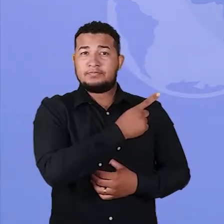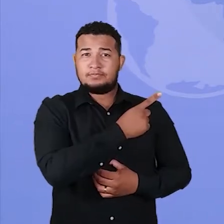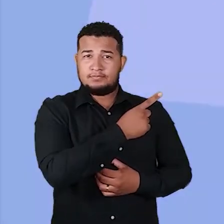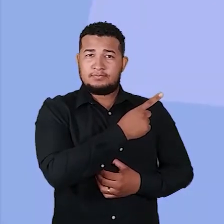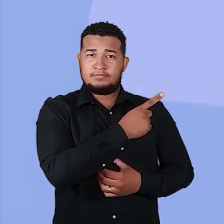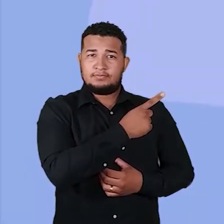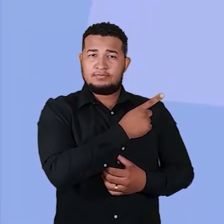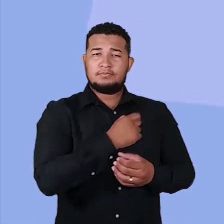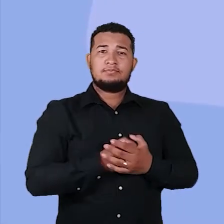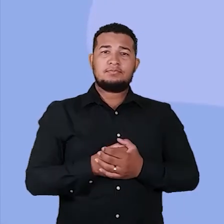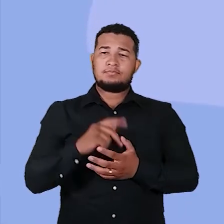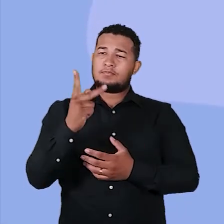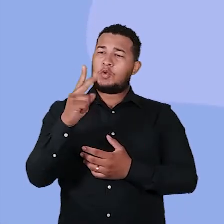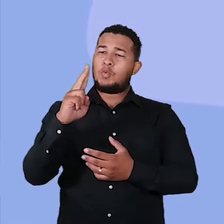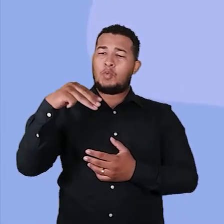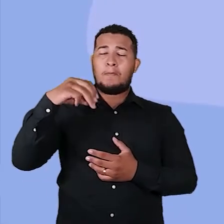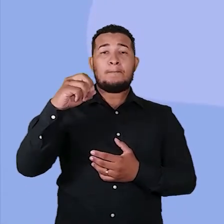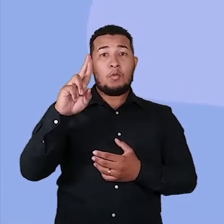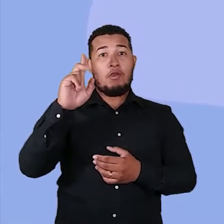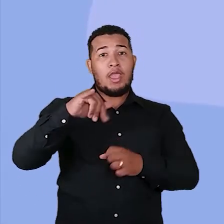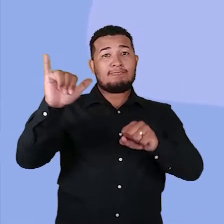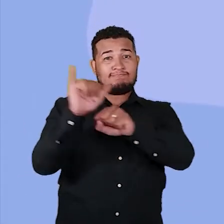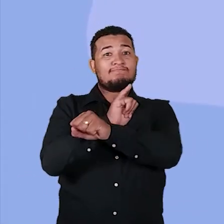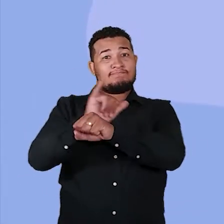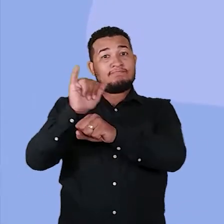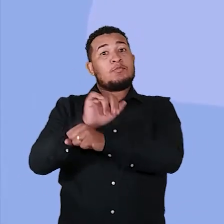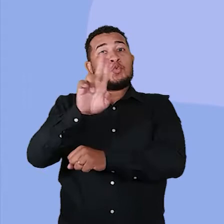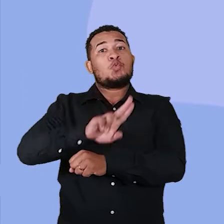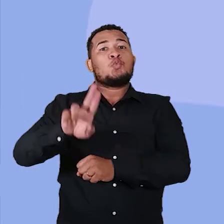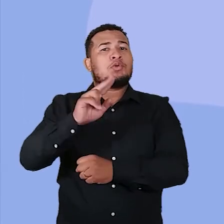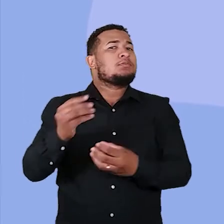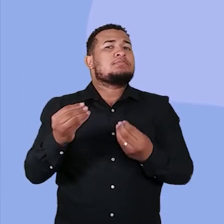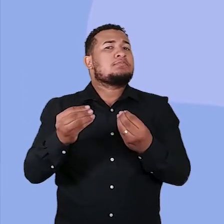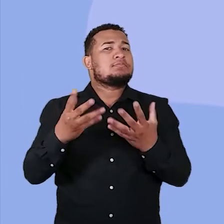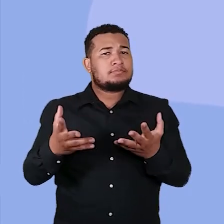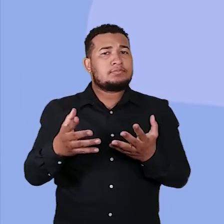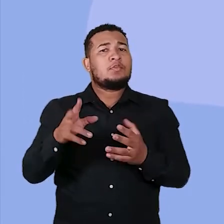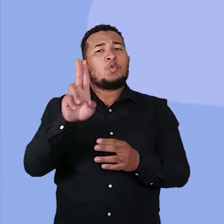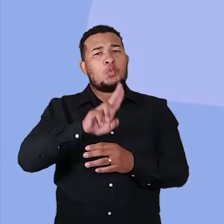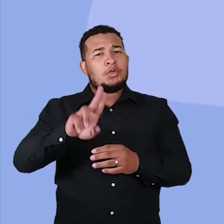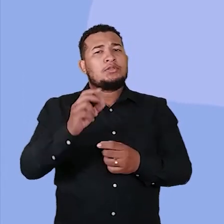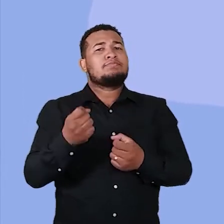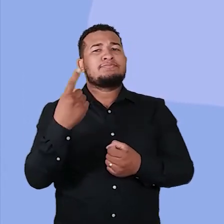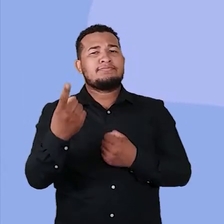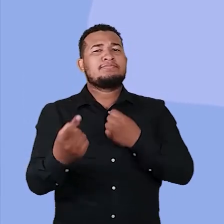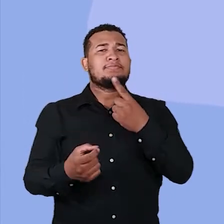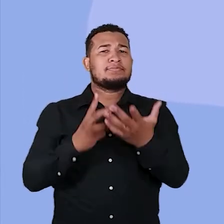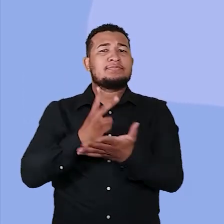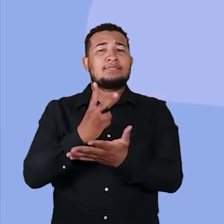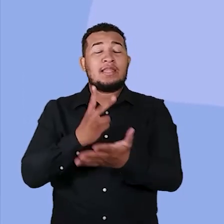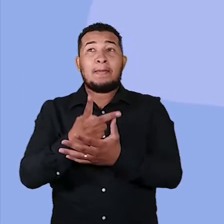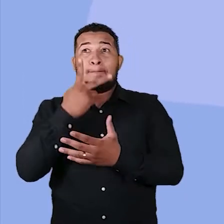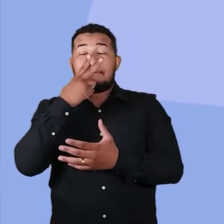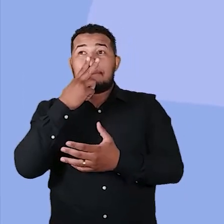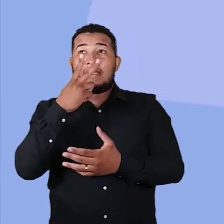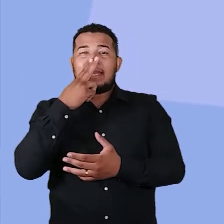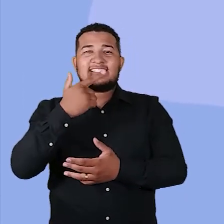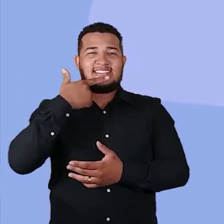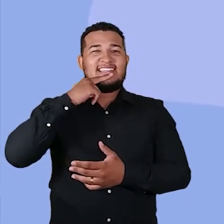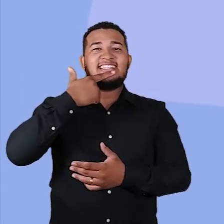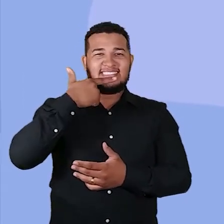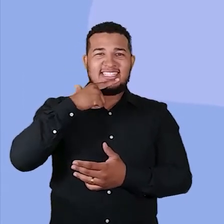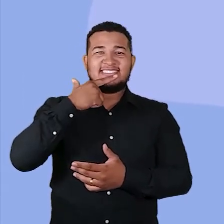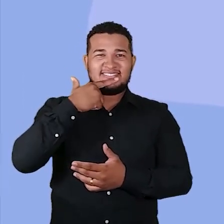slide para eu te fazer essa pergunta. O humor é um recurso utilizado que costumeiramente está relacionado a